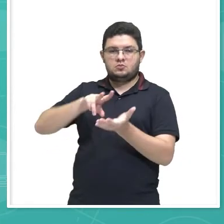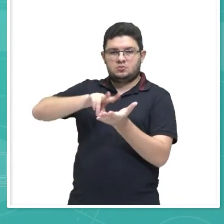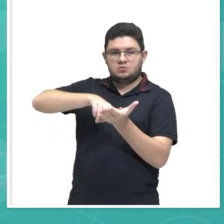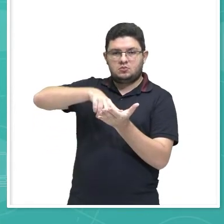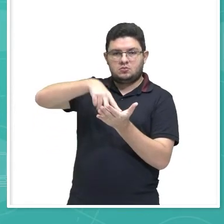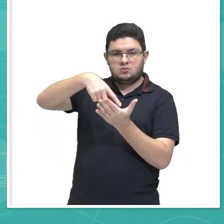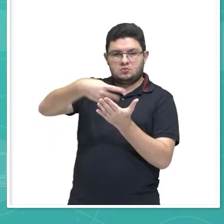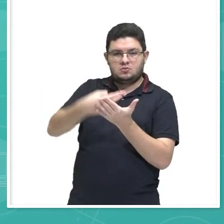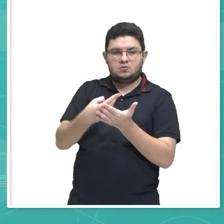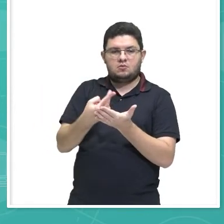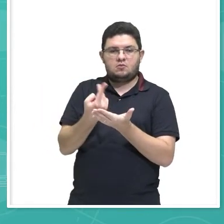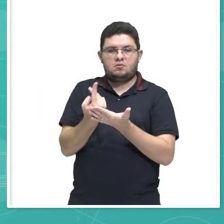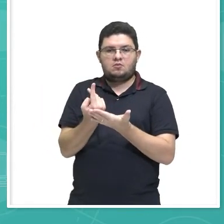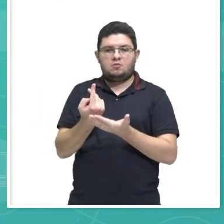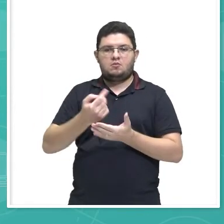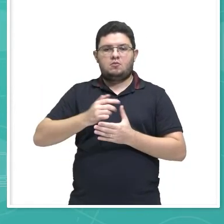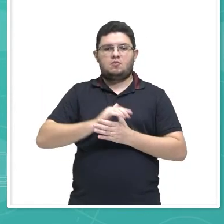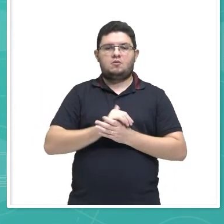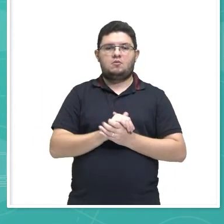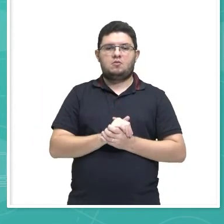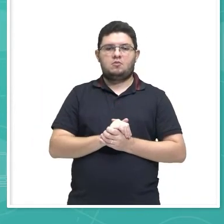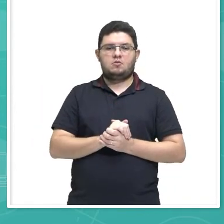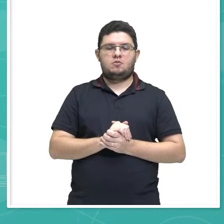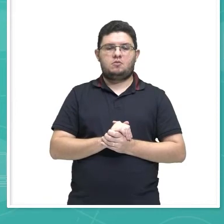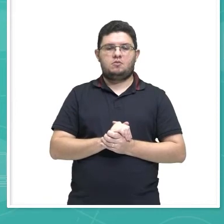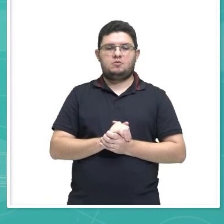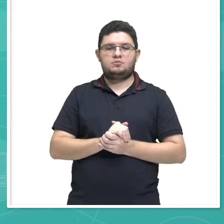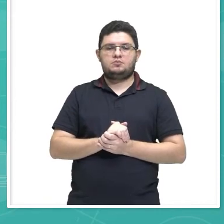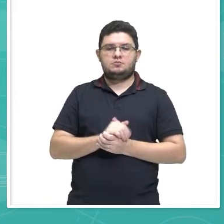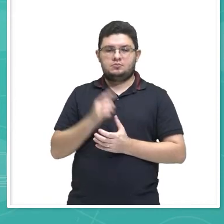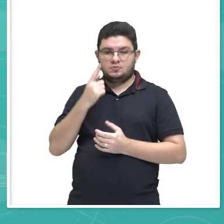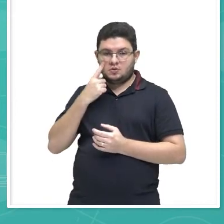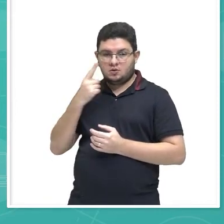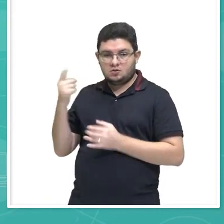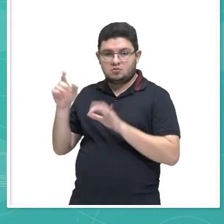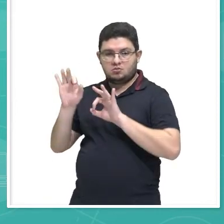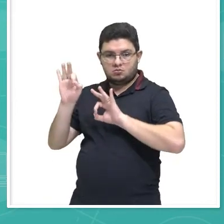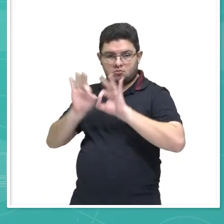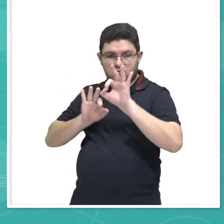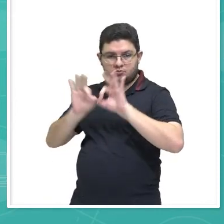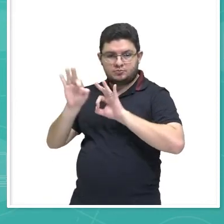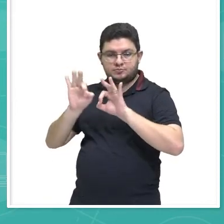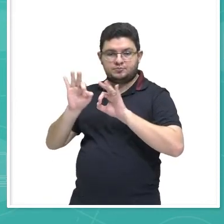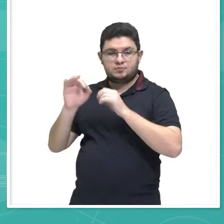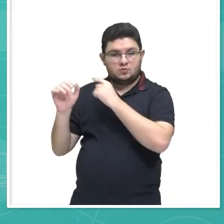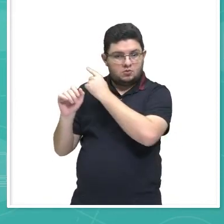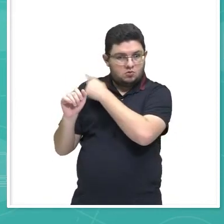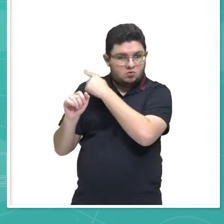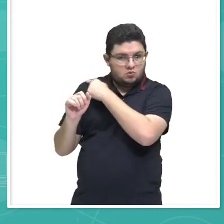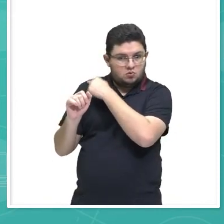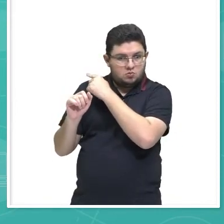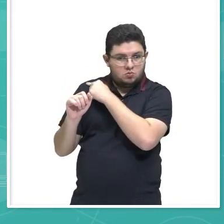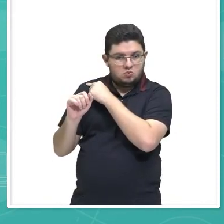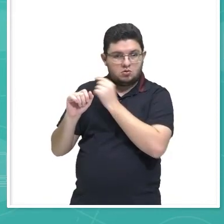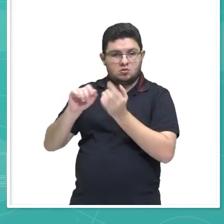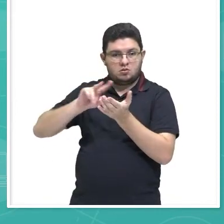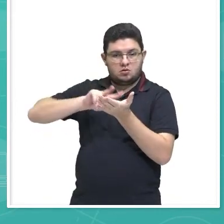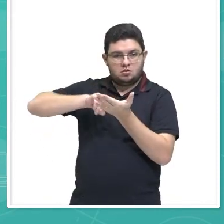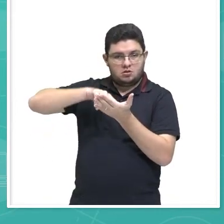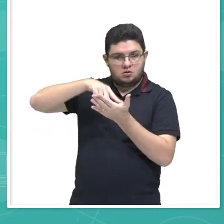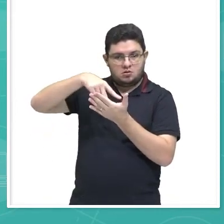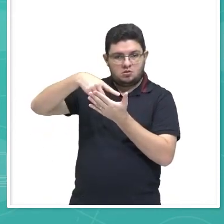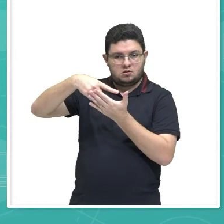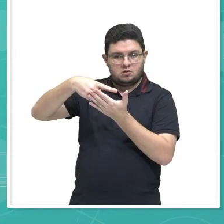prepara, posiciona ali a mão e aí vai fazer um rolamento por cima do outro ombro de uma forma bem suave, né,